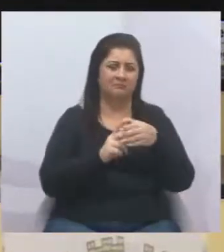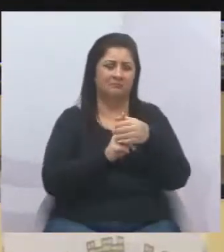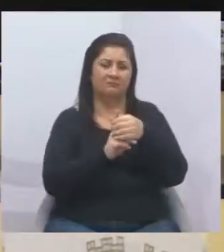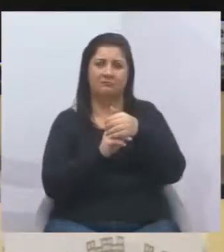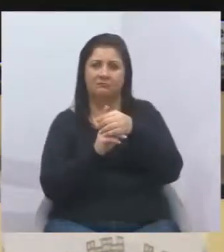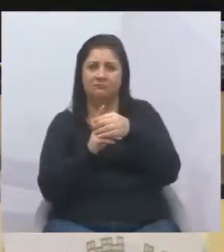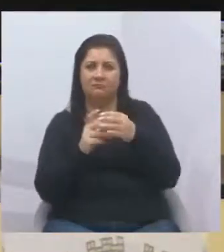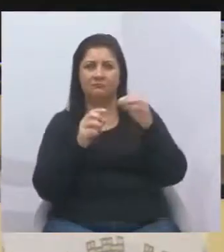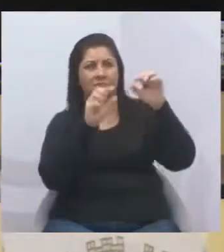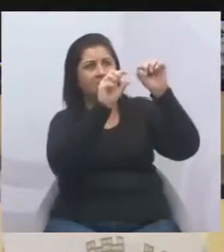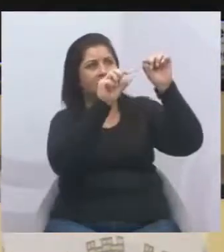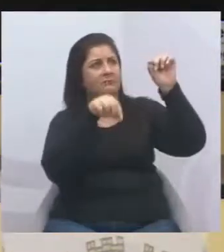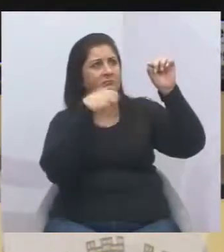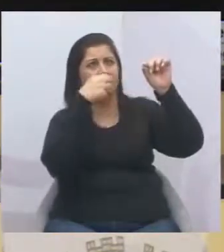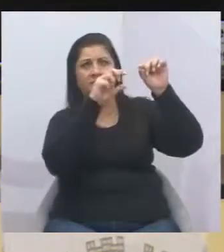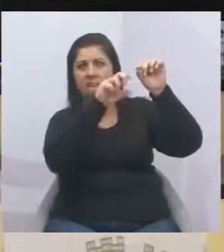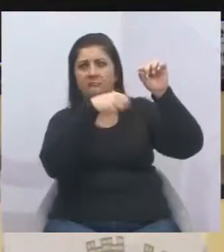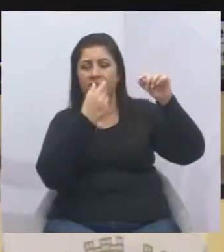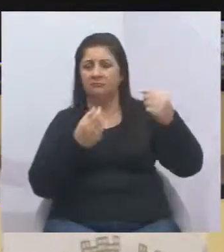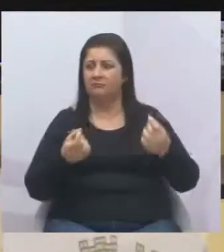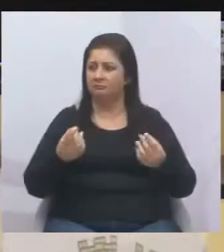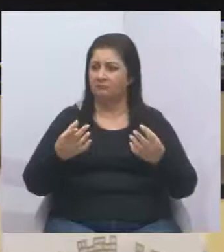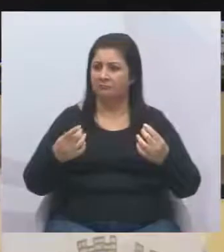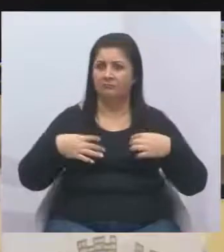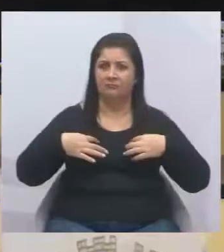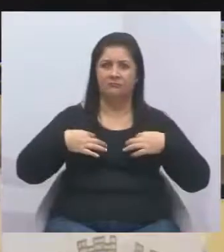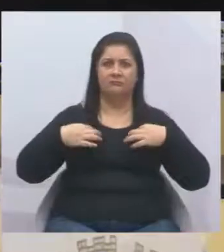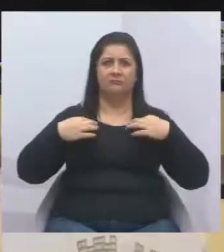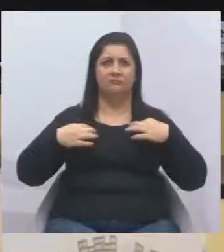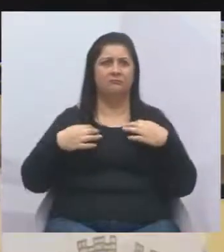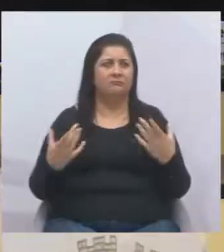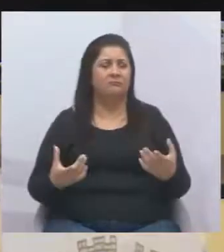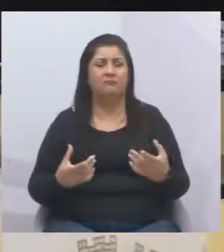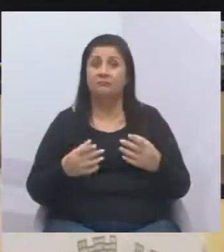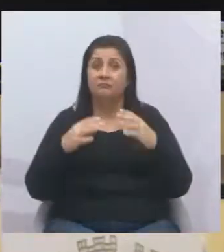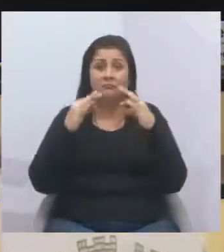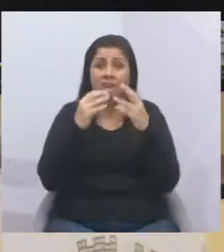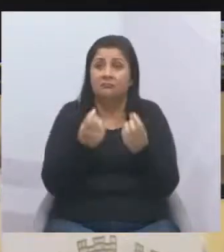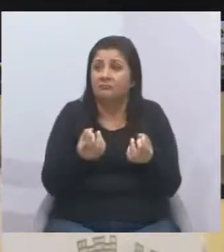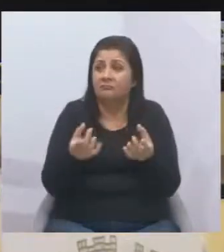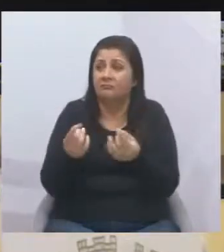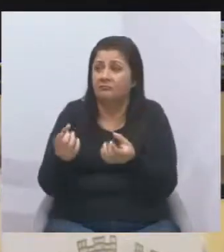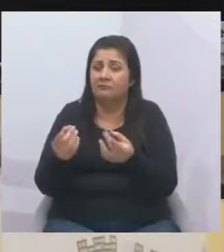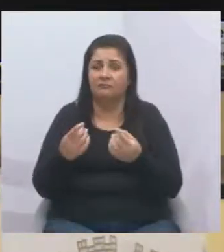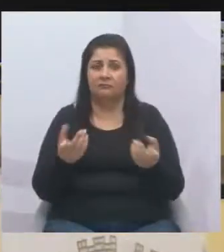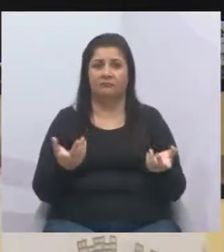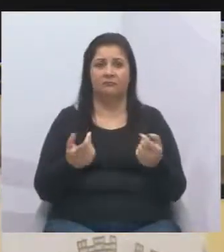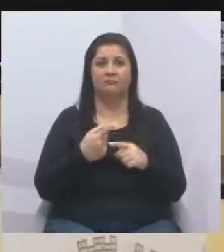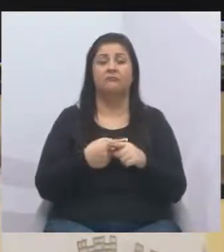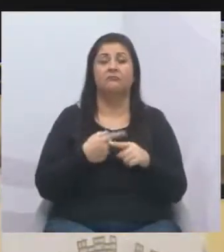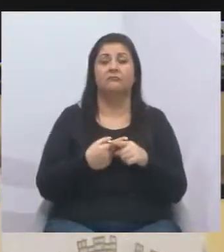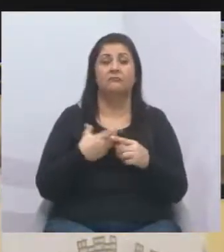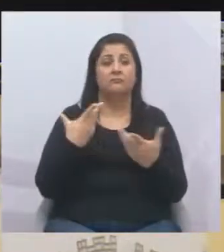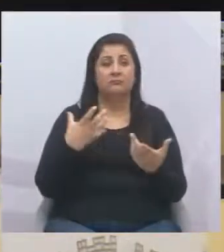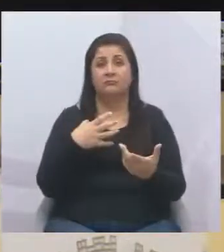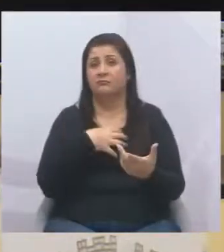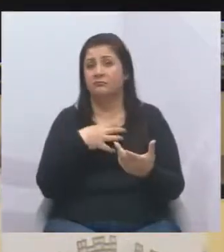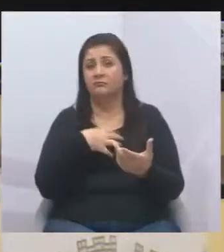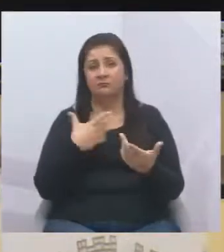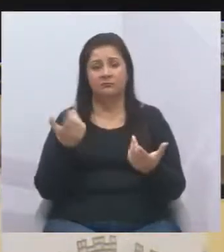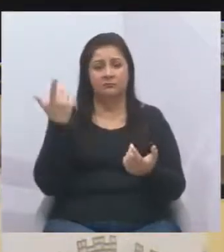roupa, pessoas com potes vendendo. Por quê? É uma forma de sobrevivência. Nós não podemos